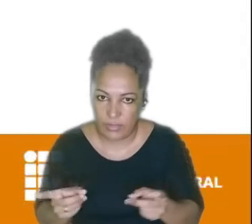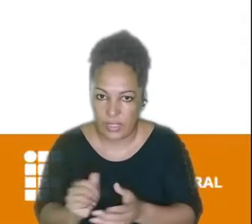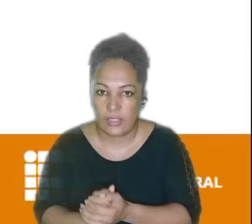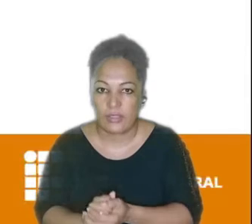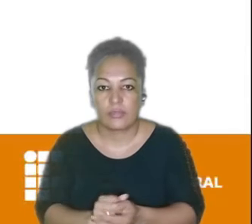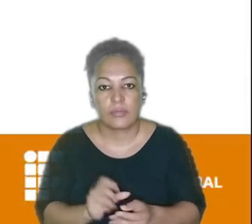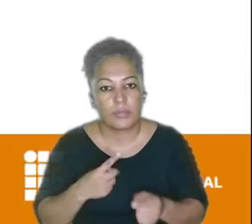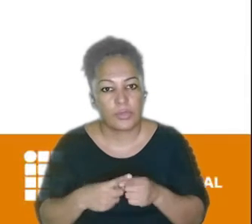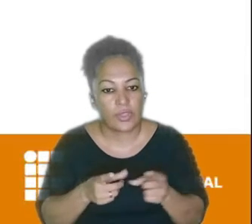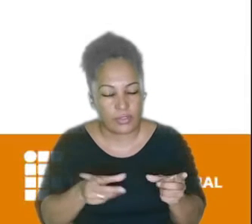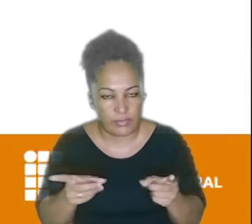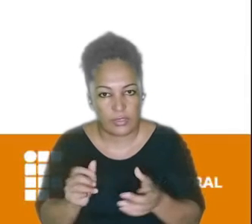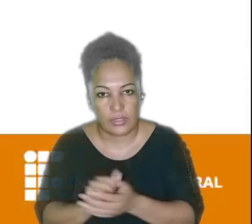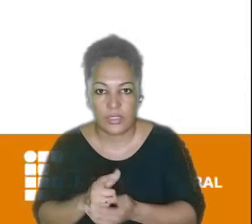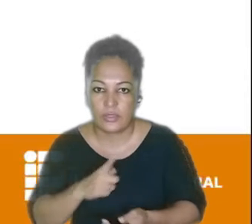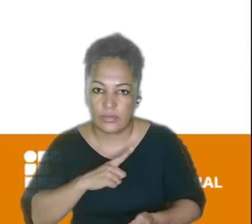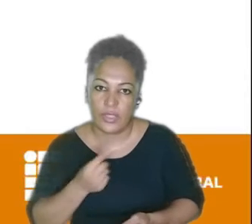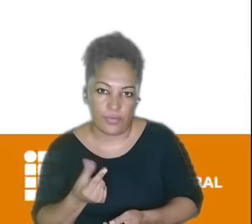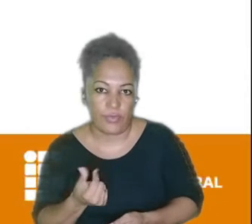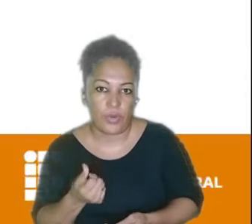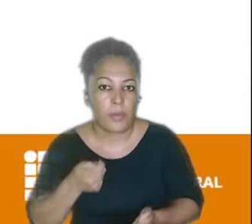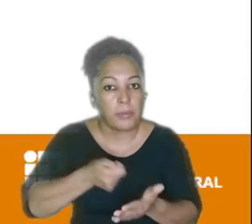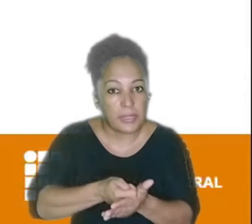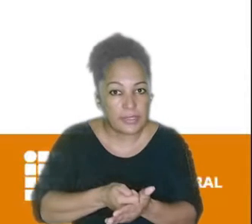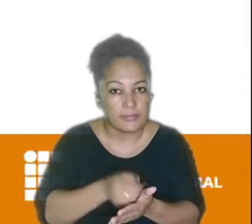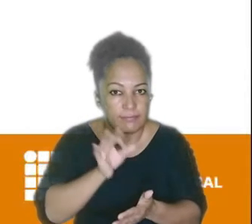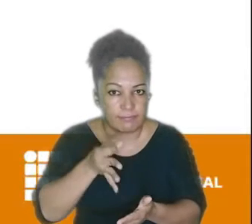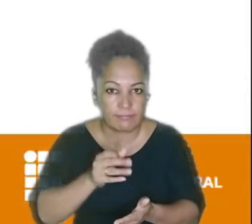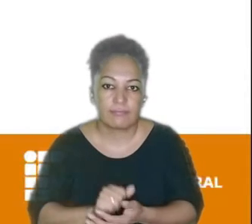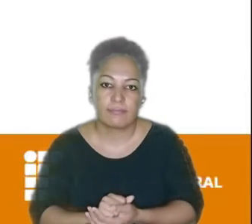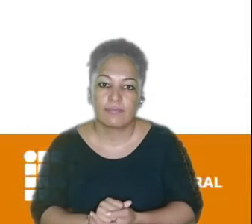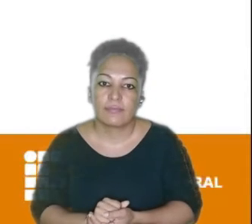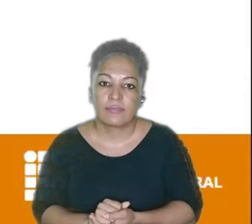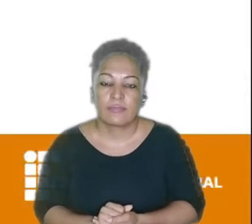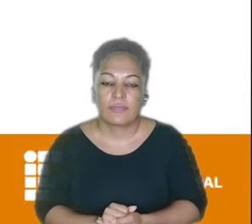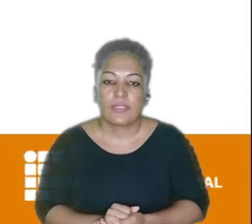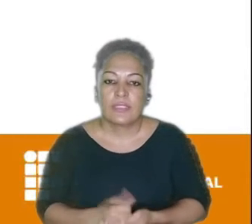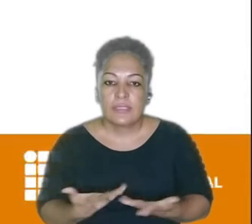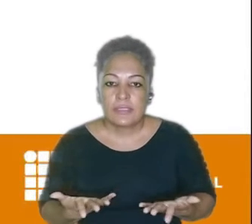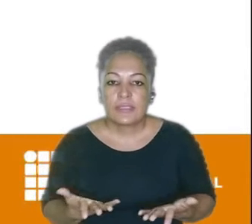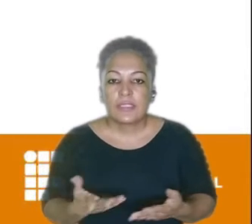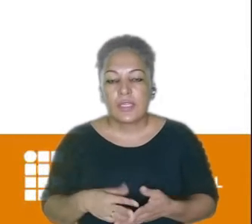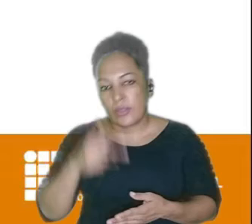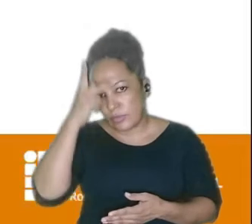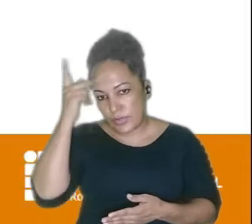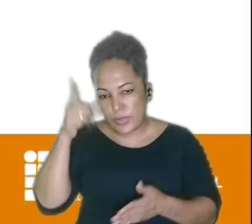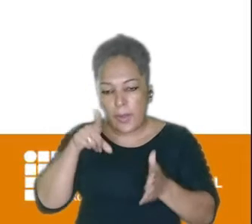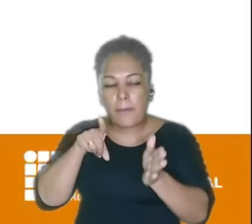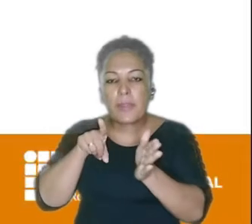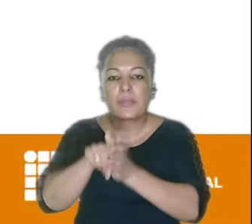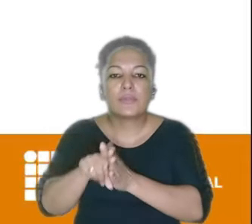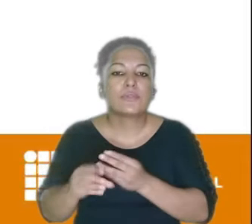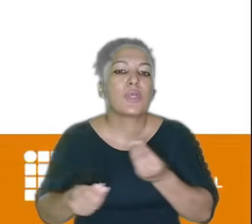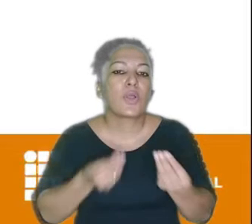A venda de passagem, vender, se eu estou vendendo a passagem, existe um valor a ser registrado. Por fim, o atendente